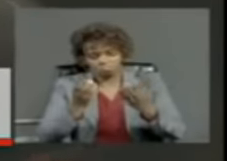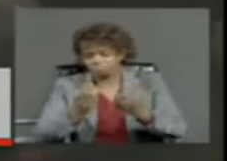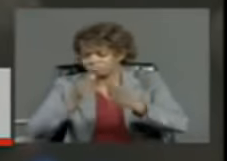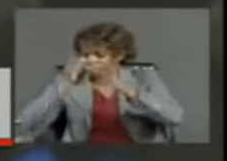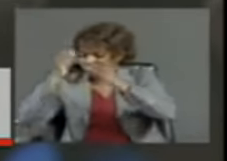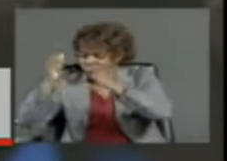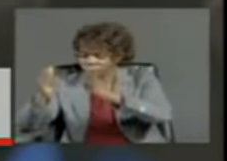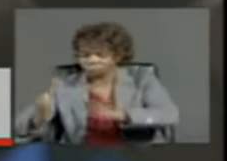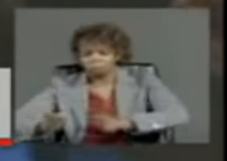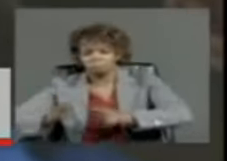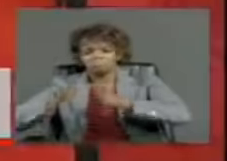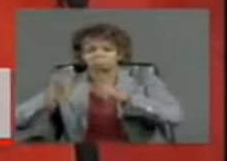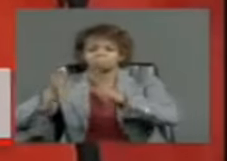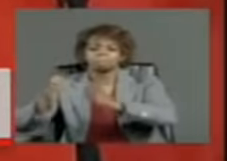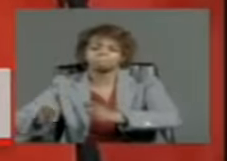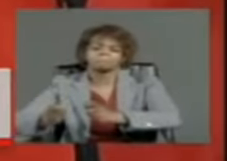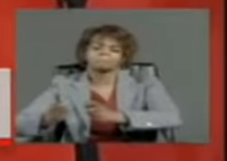A começar pelo facto de